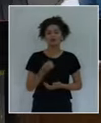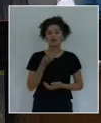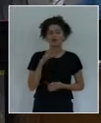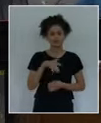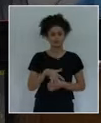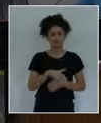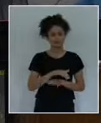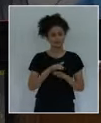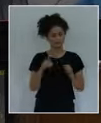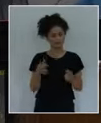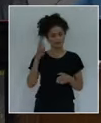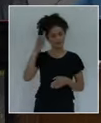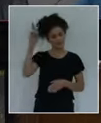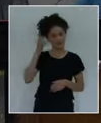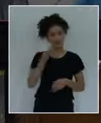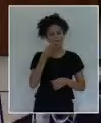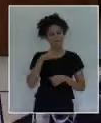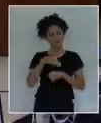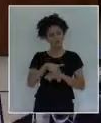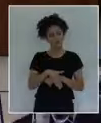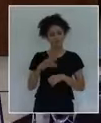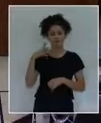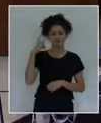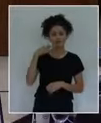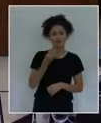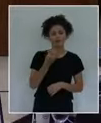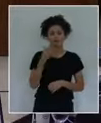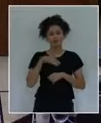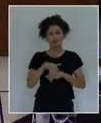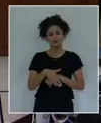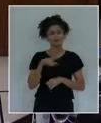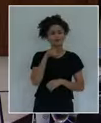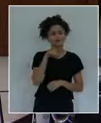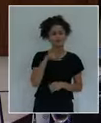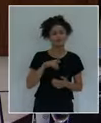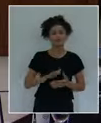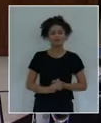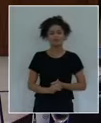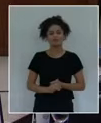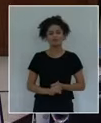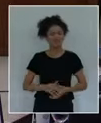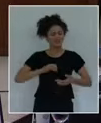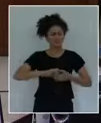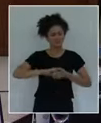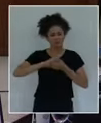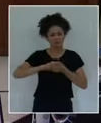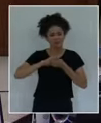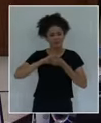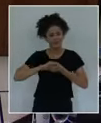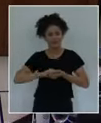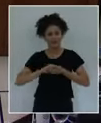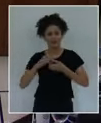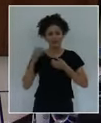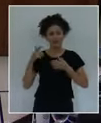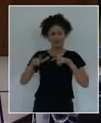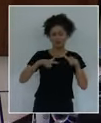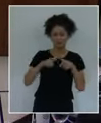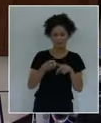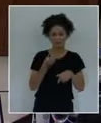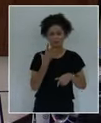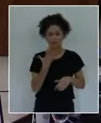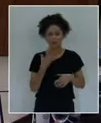Cícero. Quero apenas agradecer a sua presença, cumprimentar pelo trabalho realizado aí durante o período das cheias.